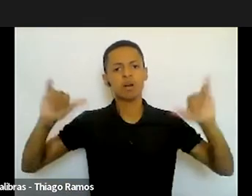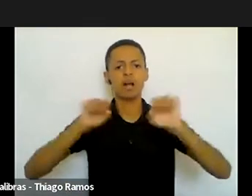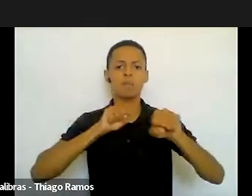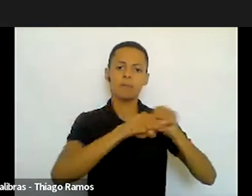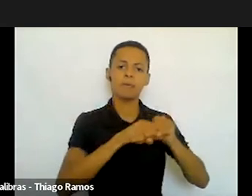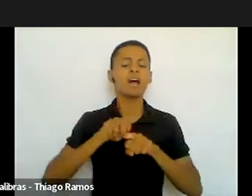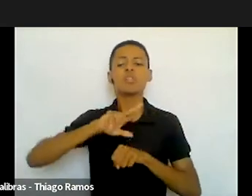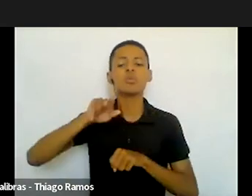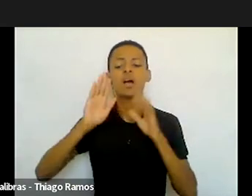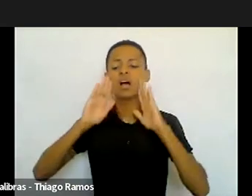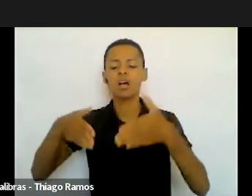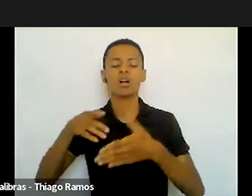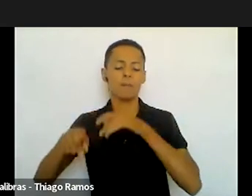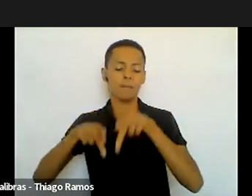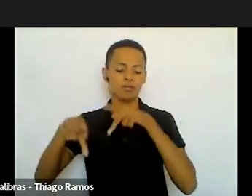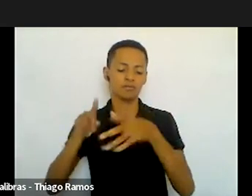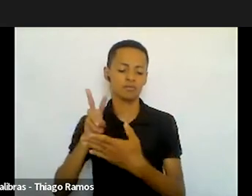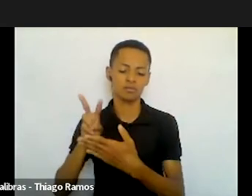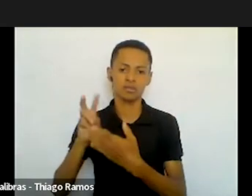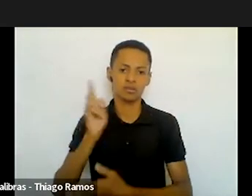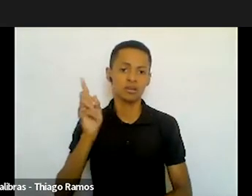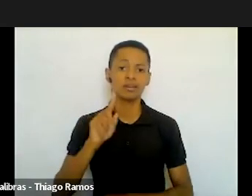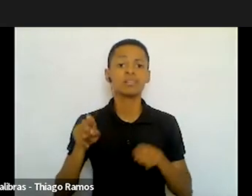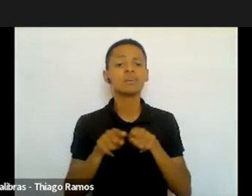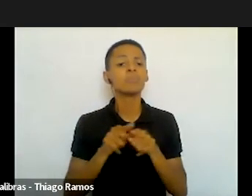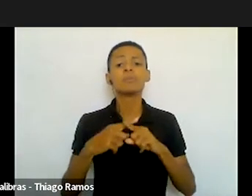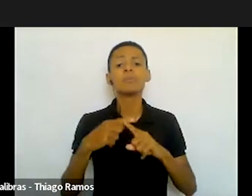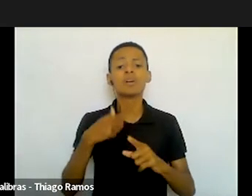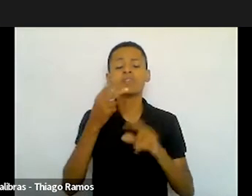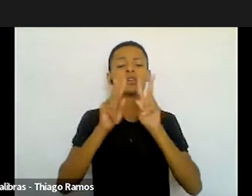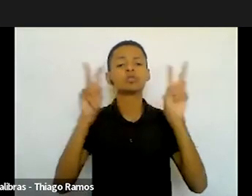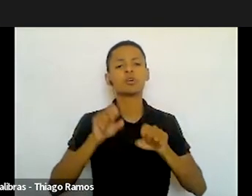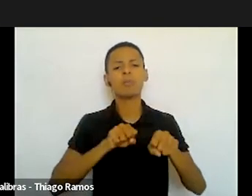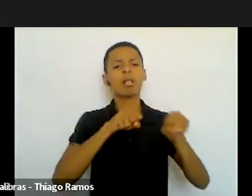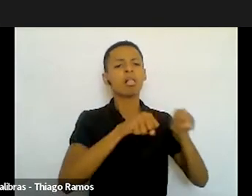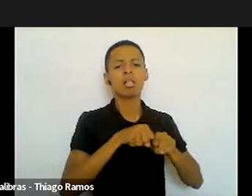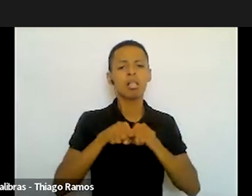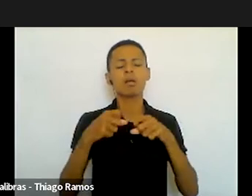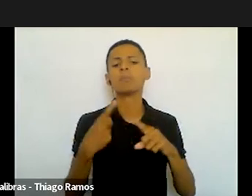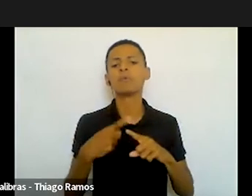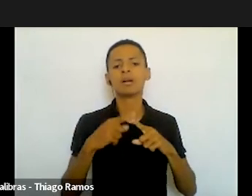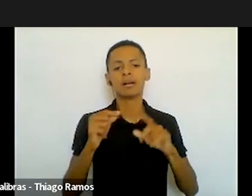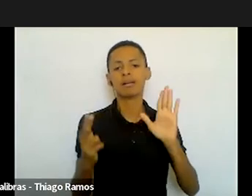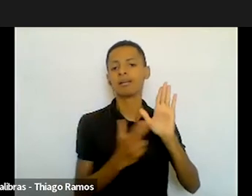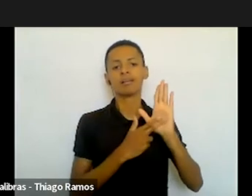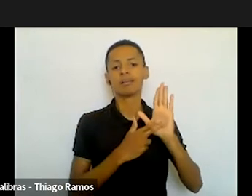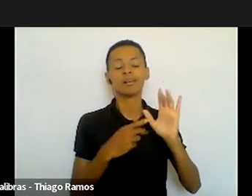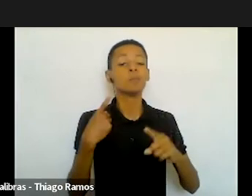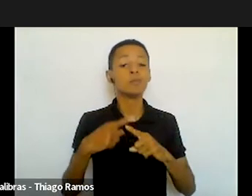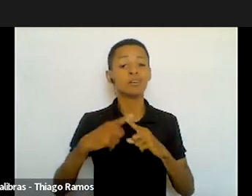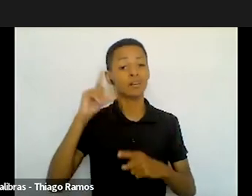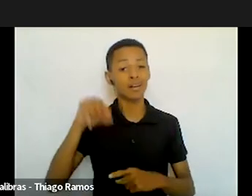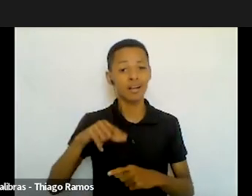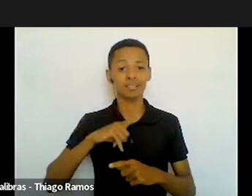povos indígenas. E aí eu me refiro, por que esse genocídio declarado não somente aos povos indígenas? Porque esse ataque é o retrocesso aos